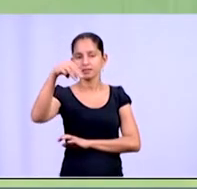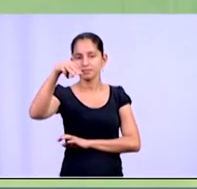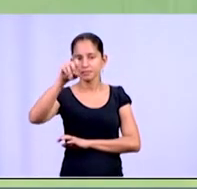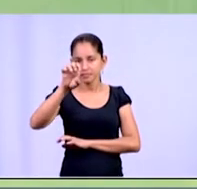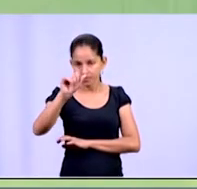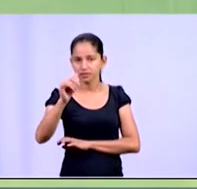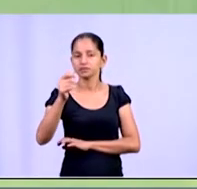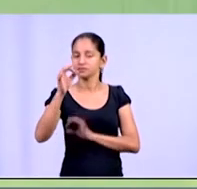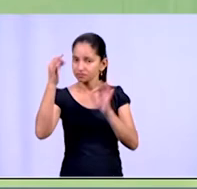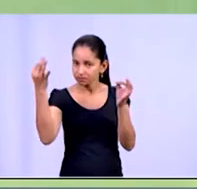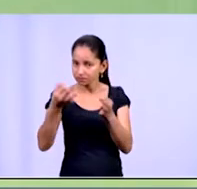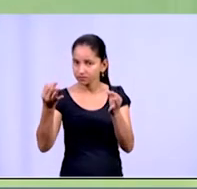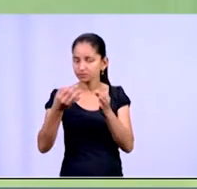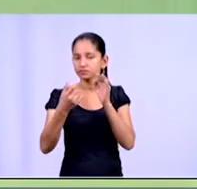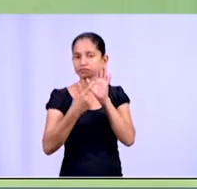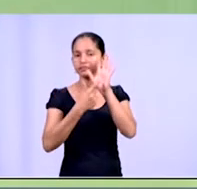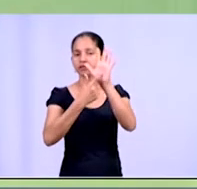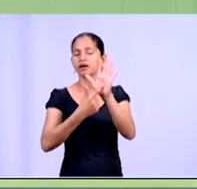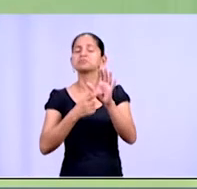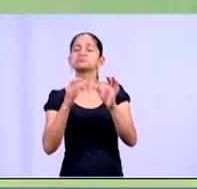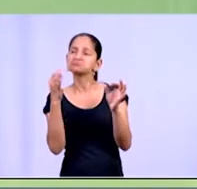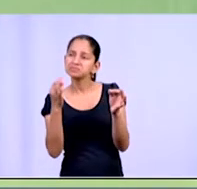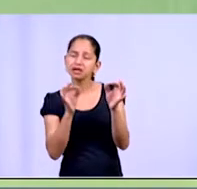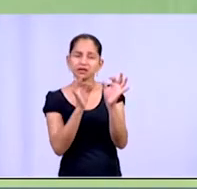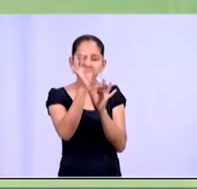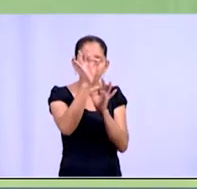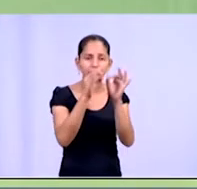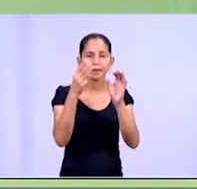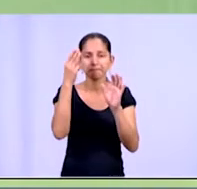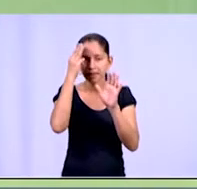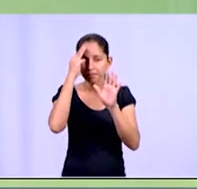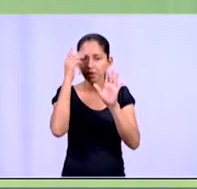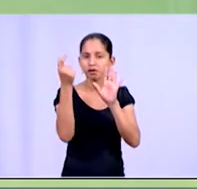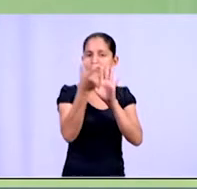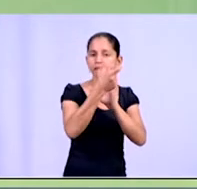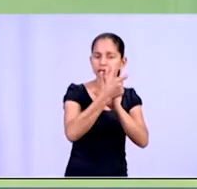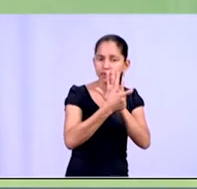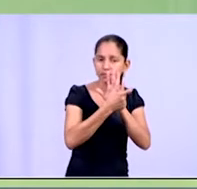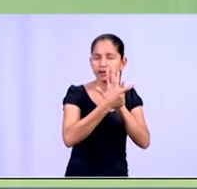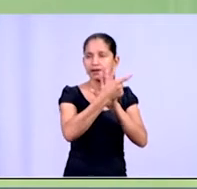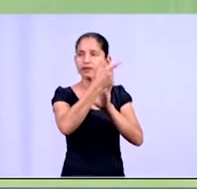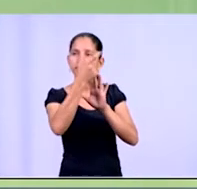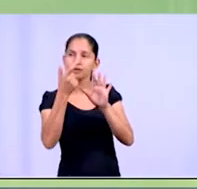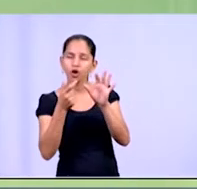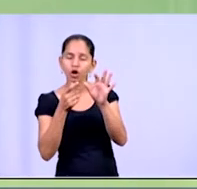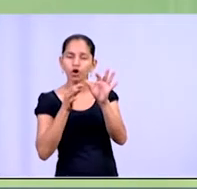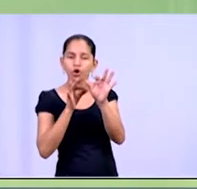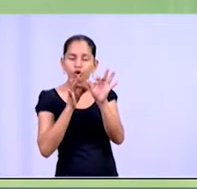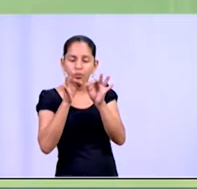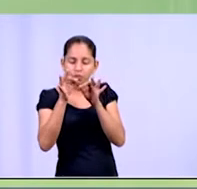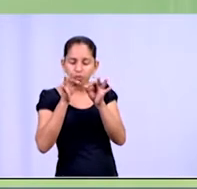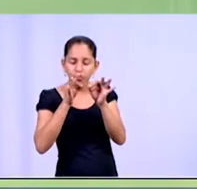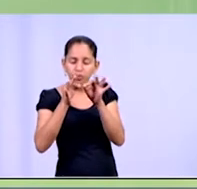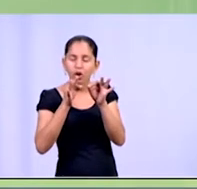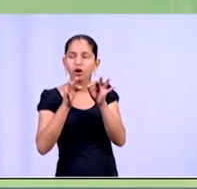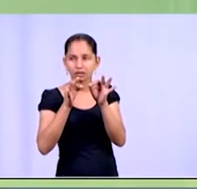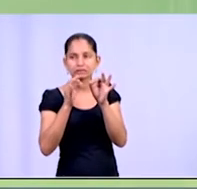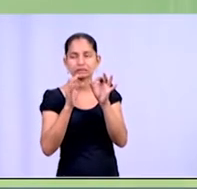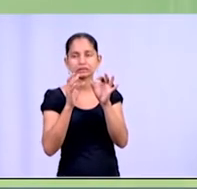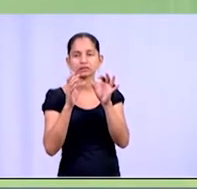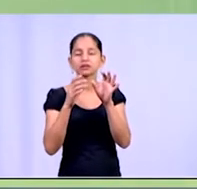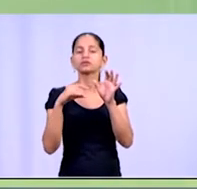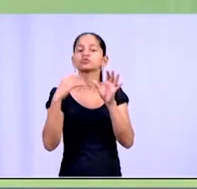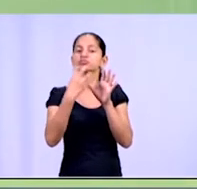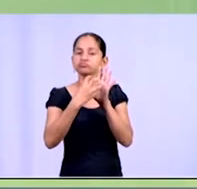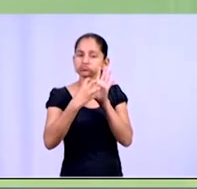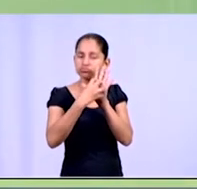nós tínhamos a memória, nós tínhamos aqui os processadores, né? O processador está aqui no meio, a